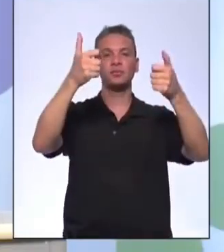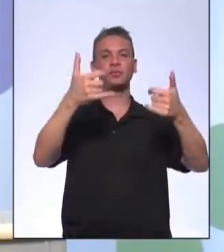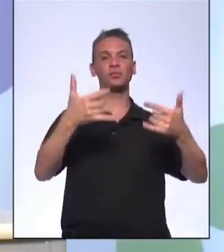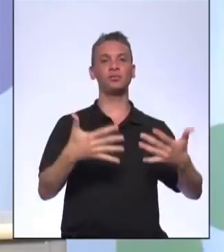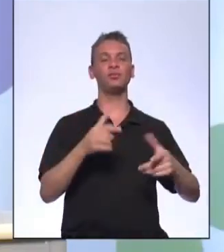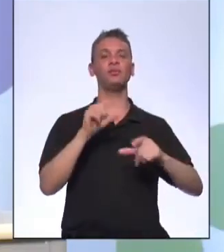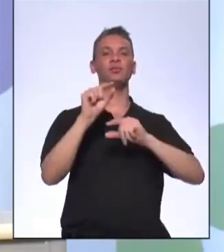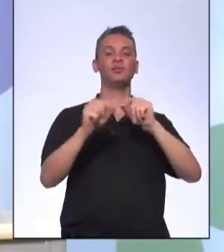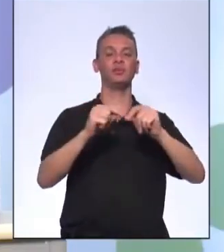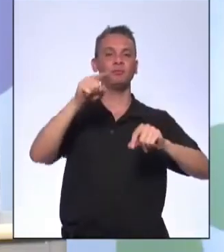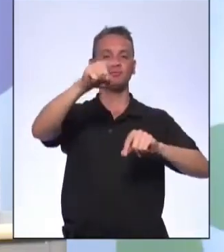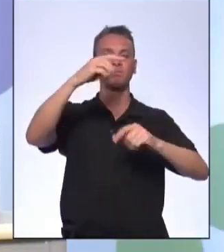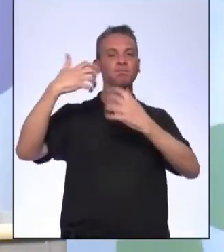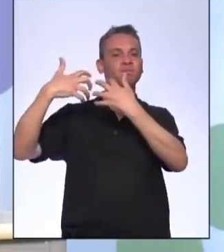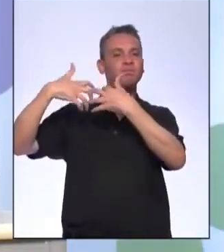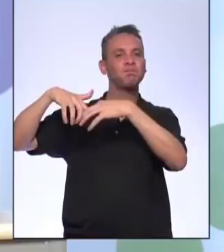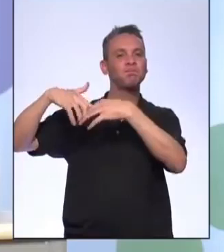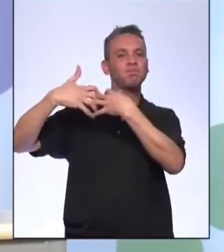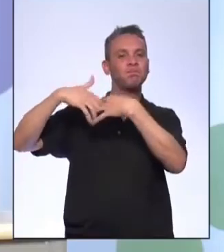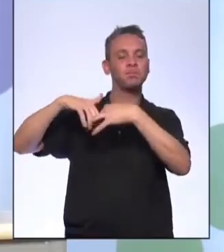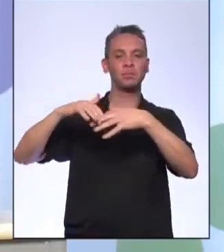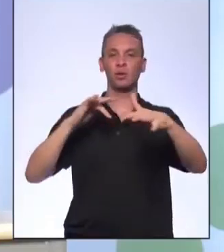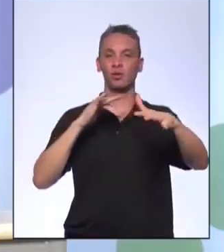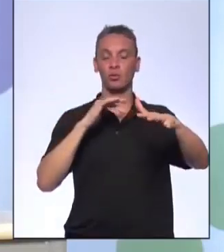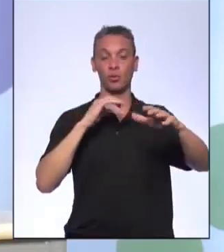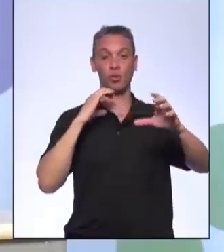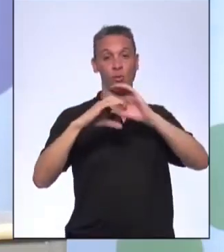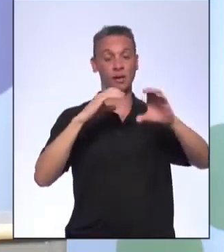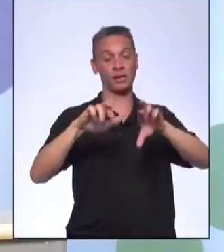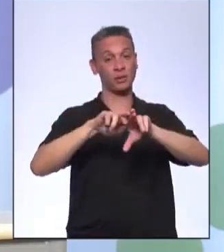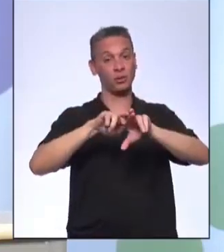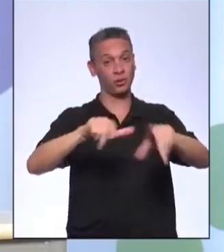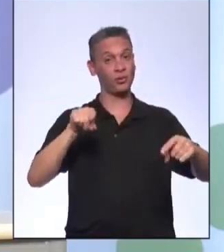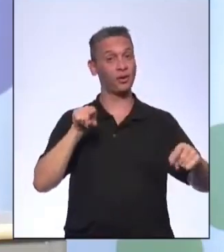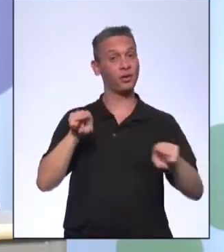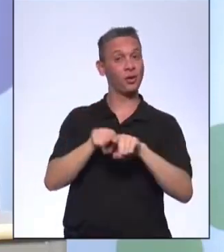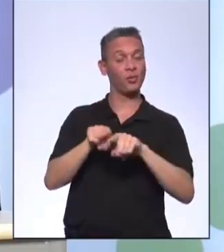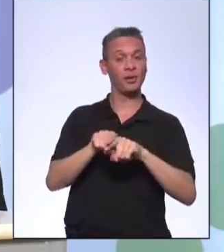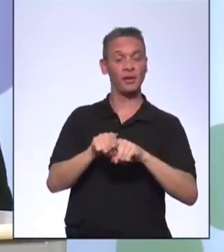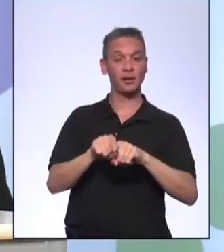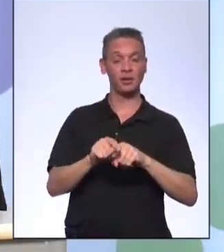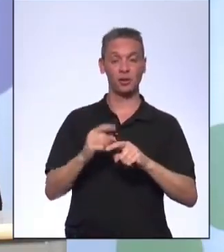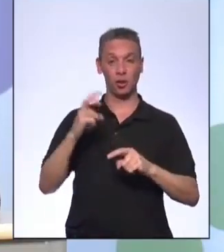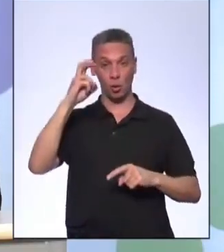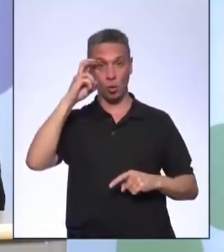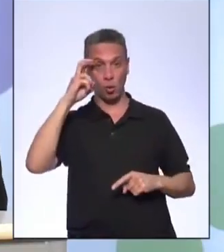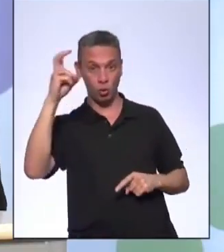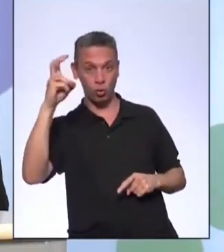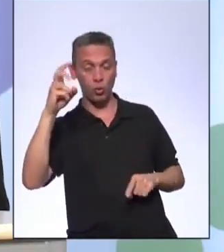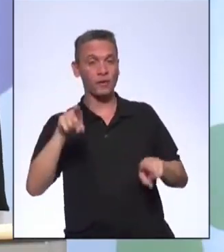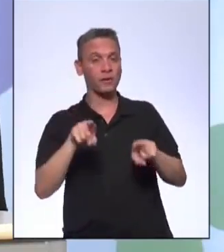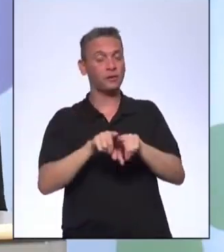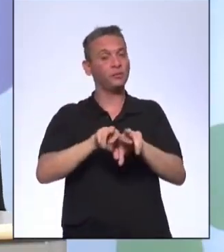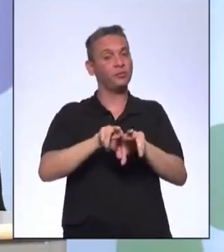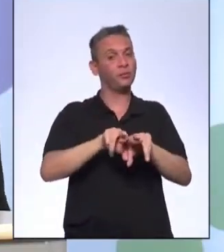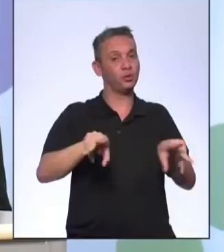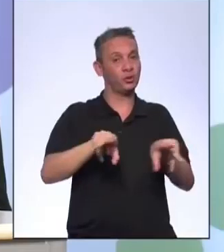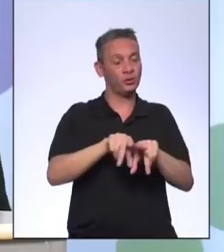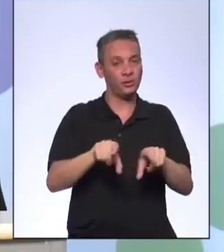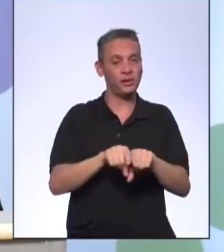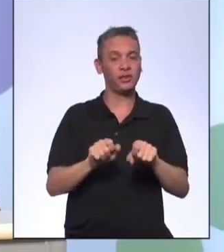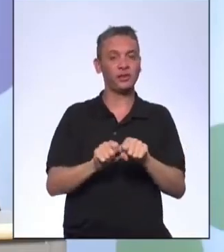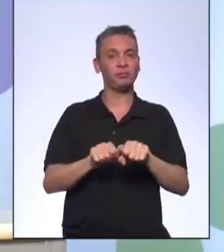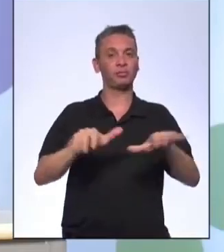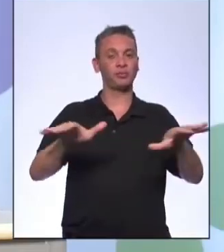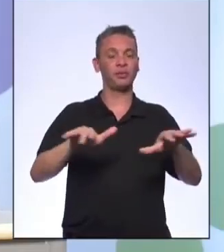construindo uma reflexão sobre os meios de comunicação, relacionando a cultura dentro de uma maneira ampla, né? De que